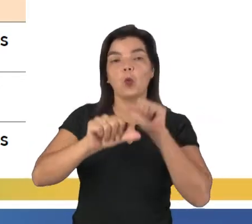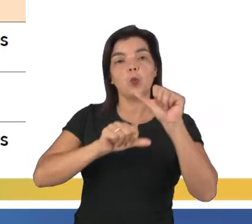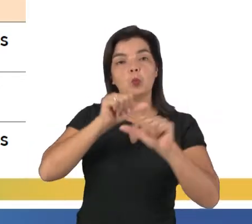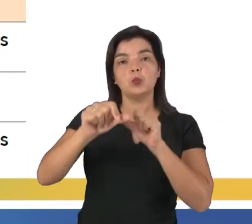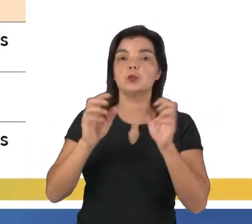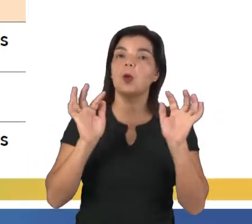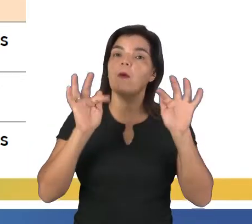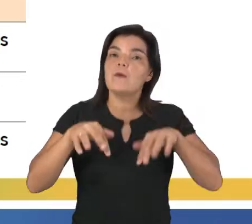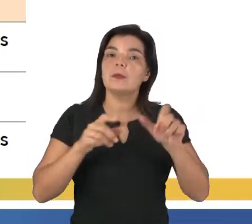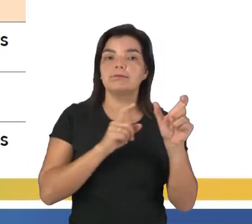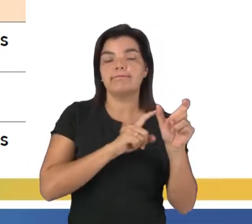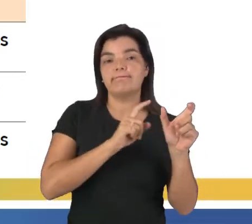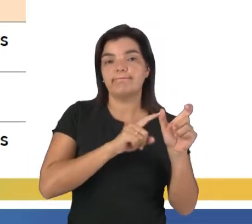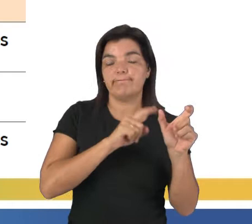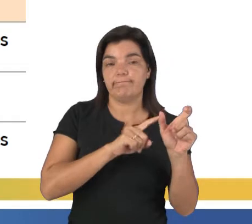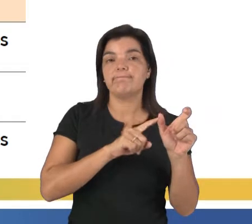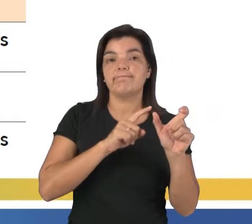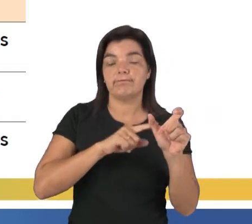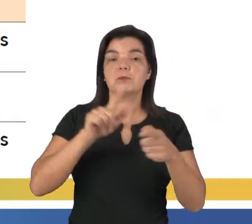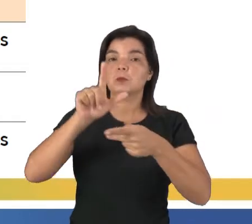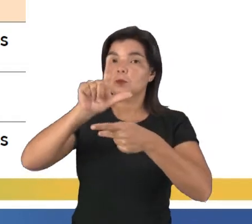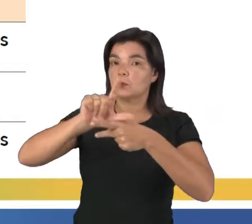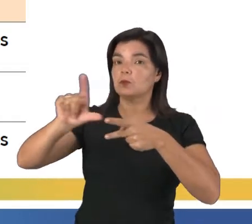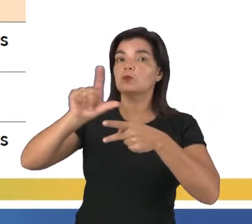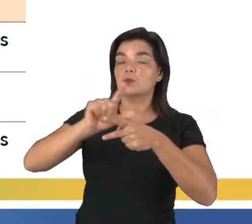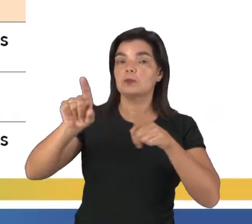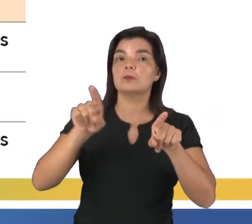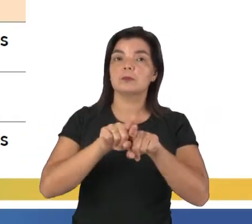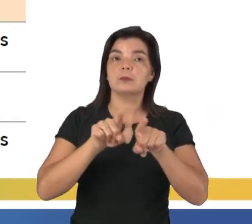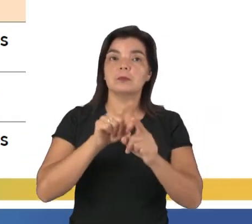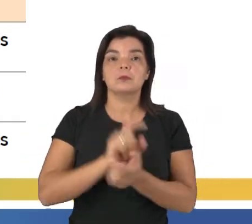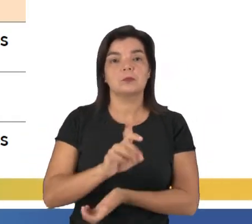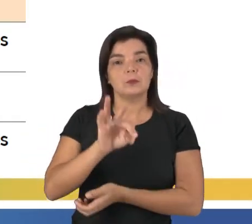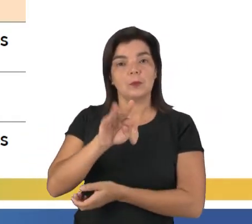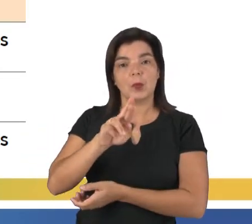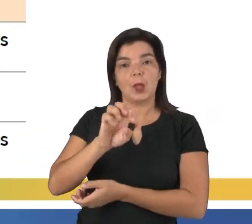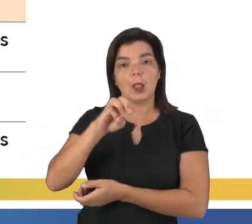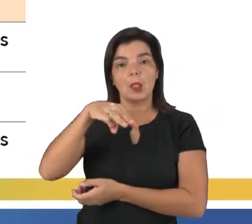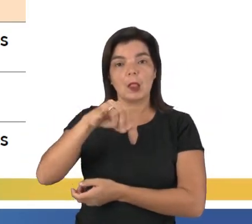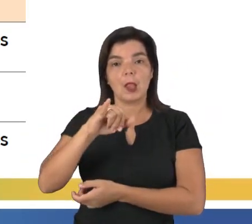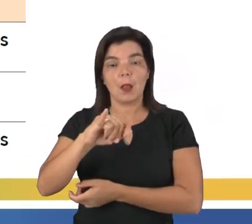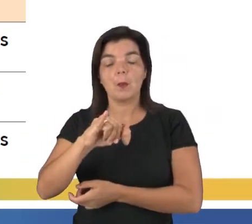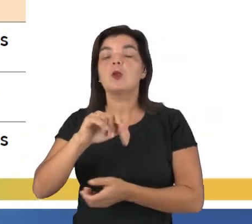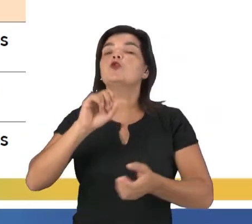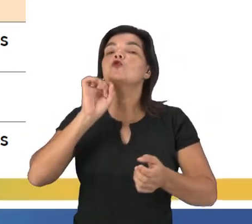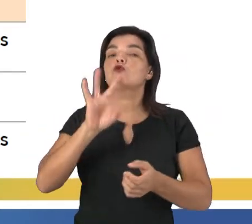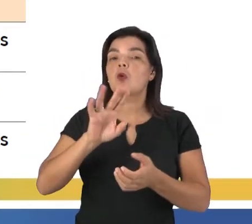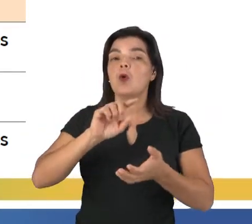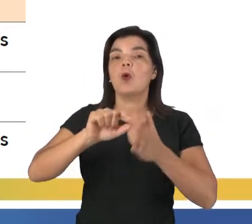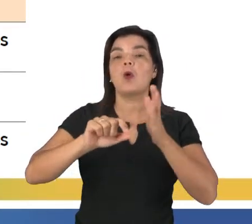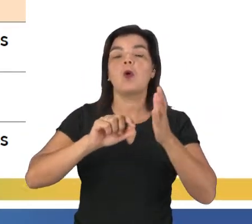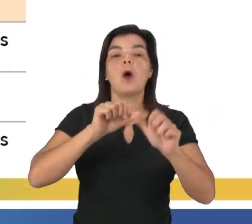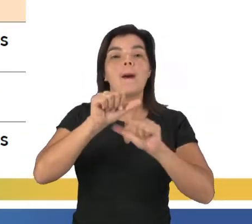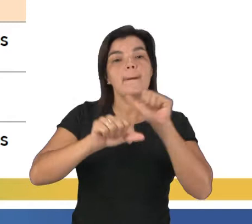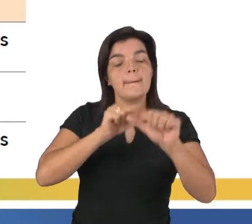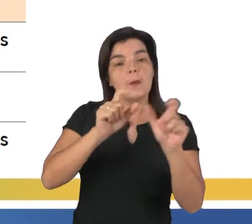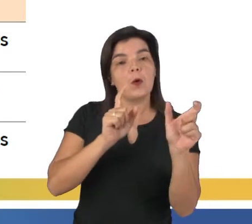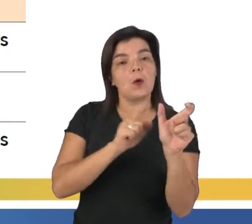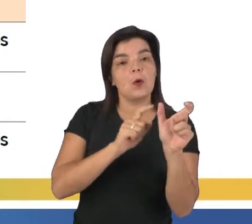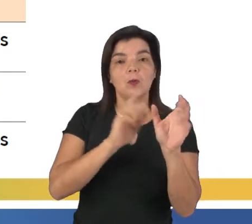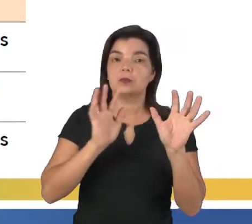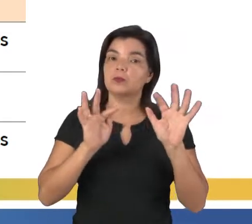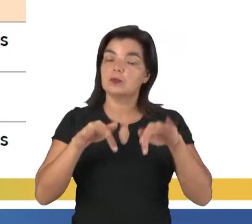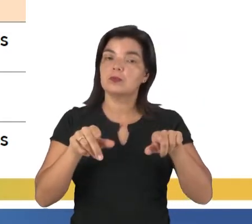e também do plural, o radical é o mesmo, terme e terme. O que é que muda ali são as terminações, ó,